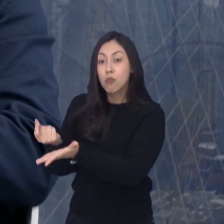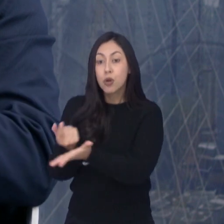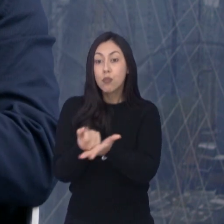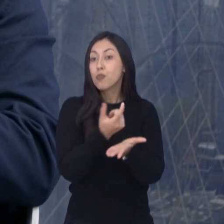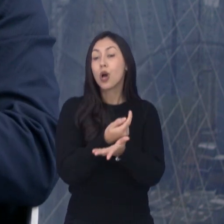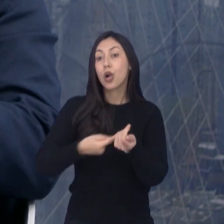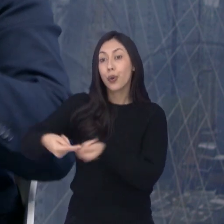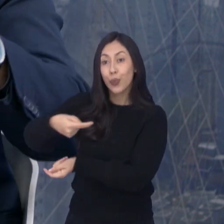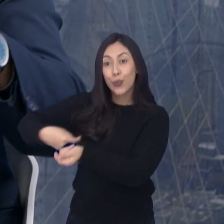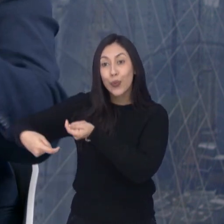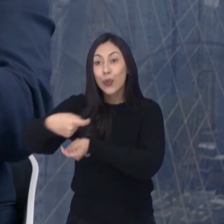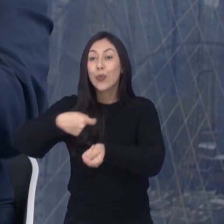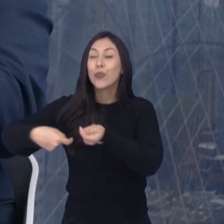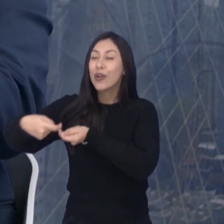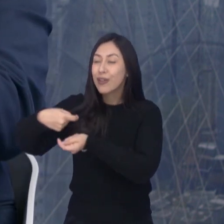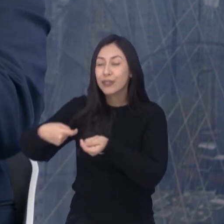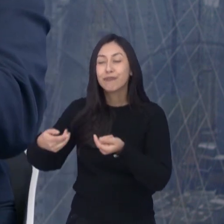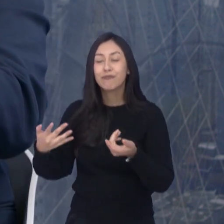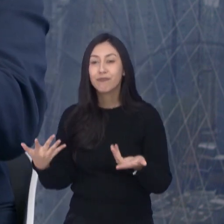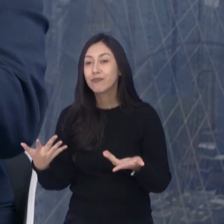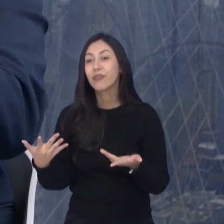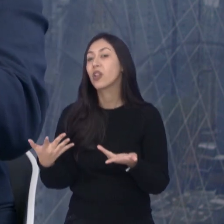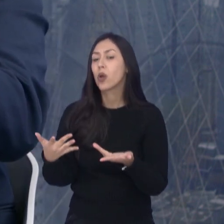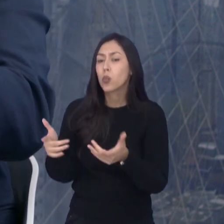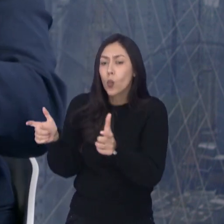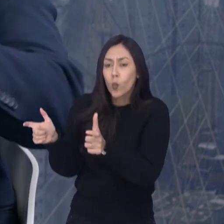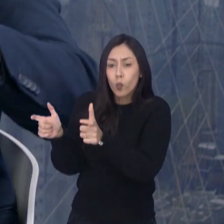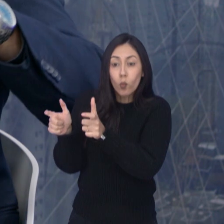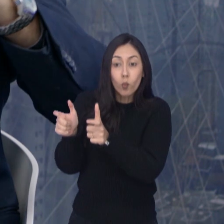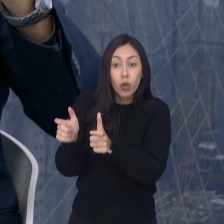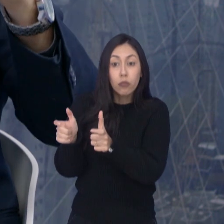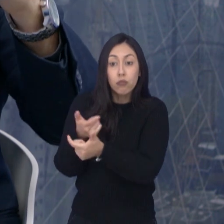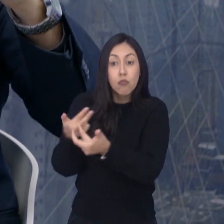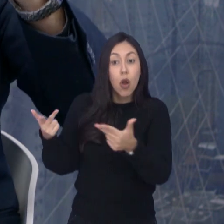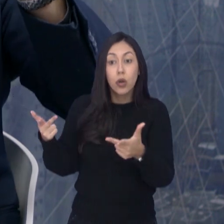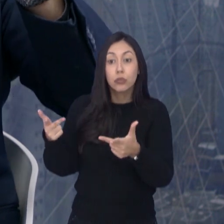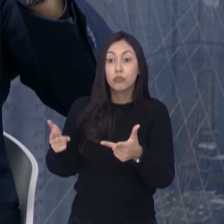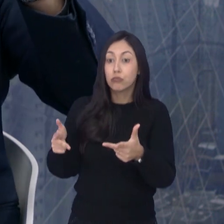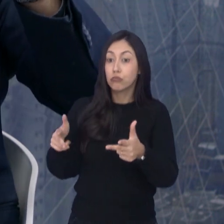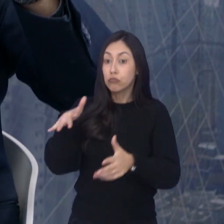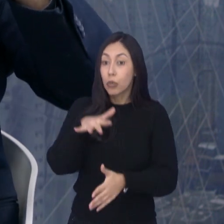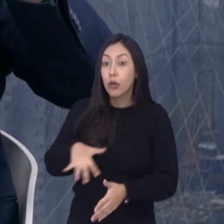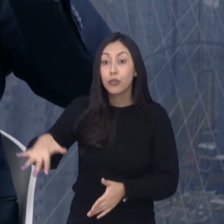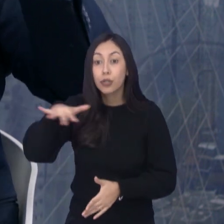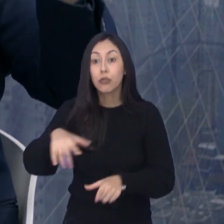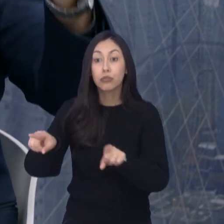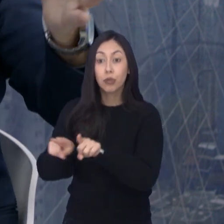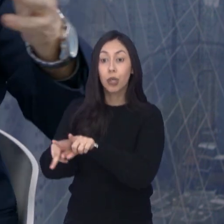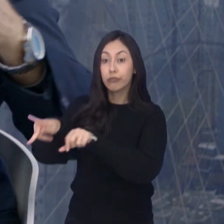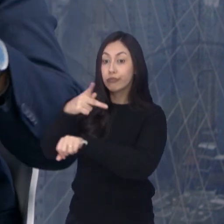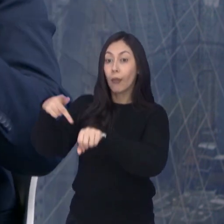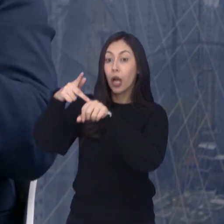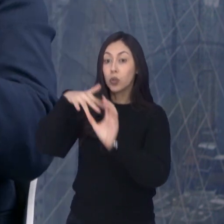sobre a economia local, que é ali uma pequena fatia, um microcosmos daquilo que você tem de uma região, ou de um país, ou do mundo